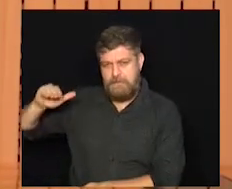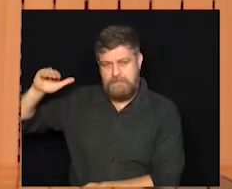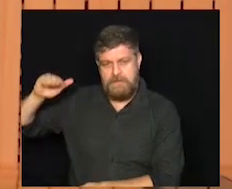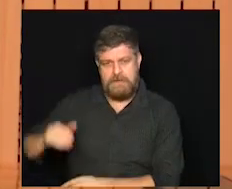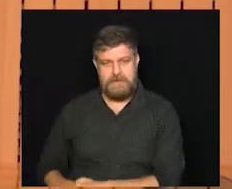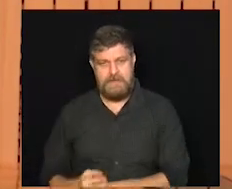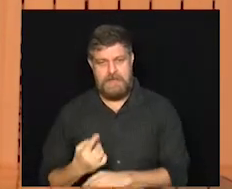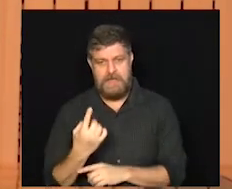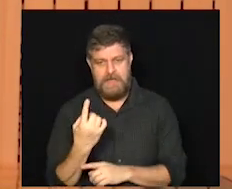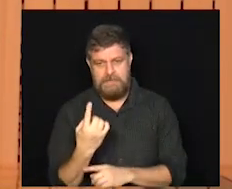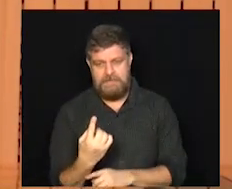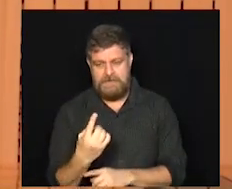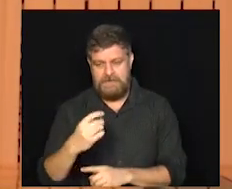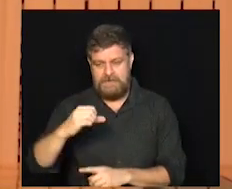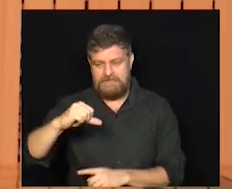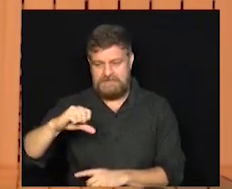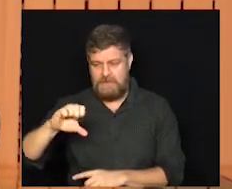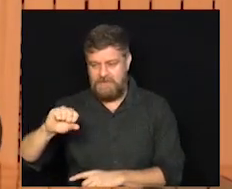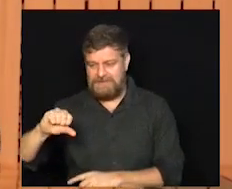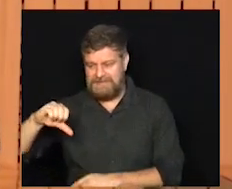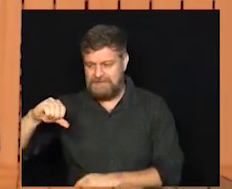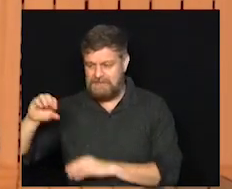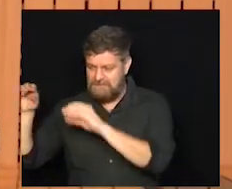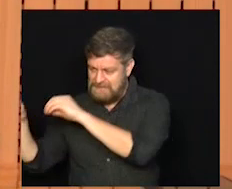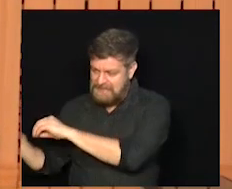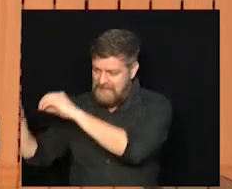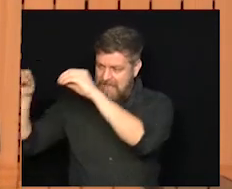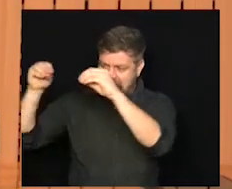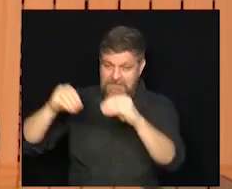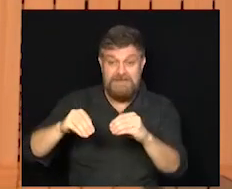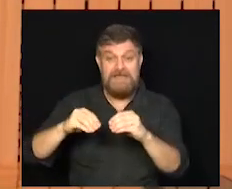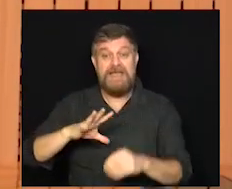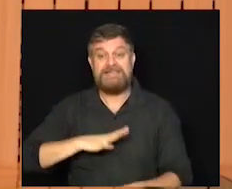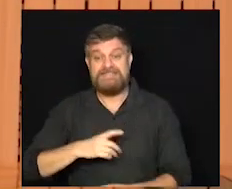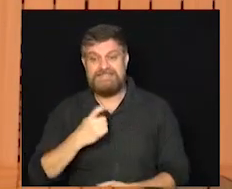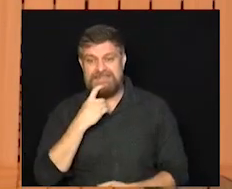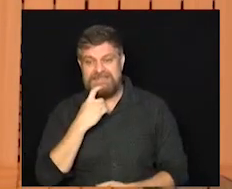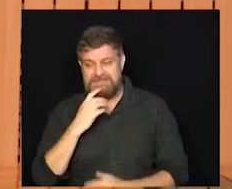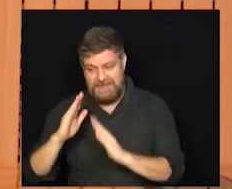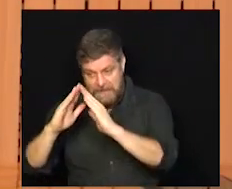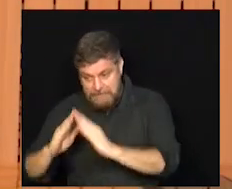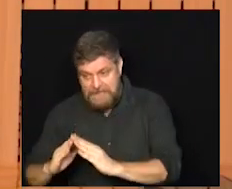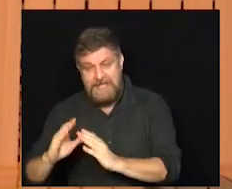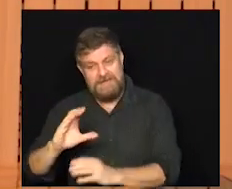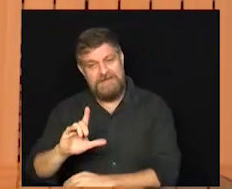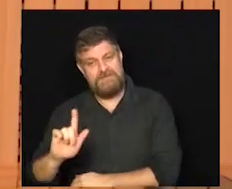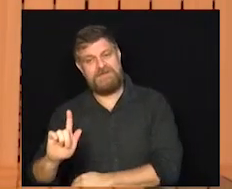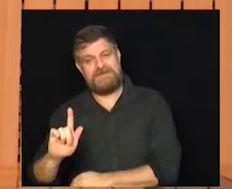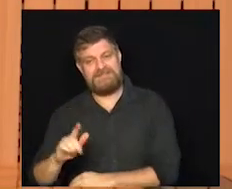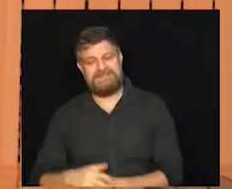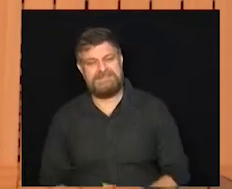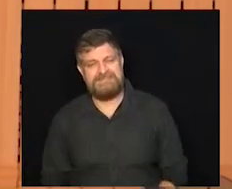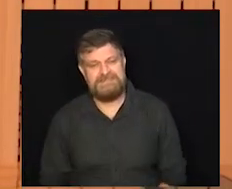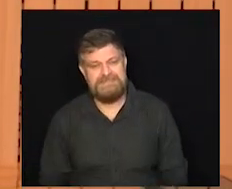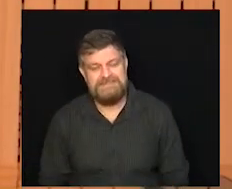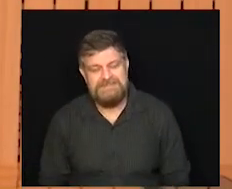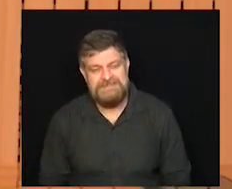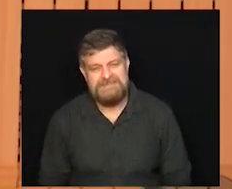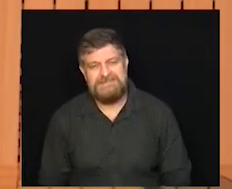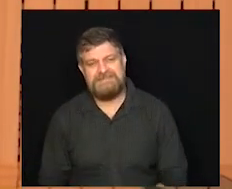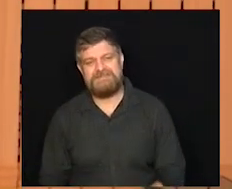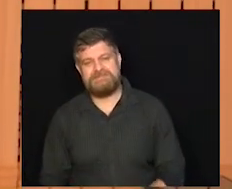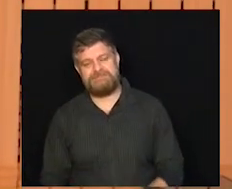me mudando para Campinas, estava chegando em Campinas, né? Veja como é as coisas, né?